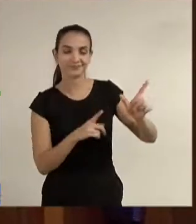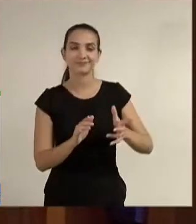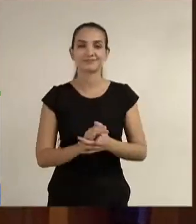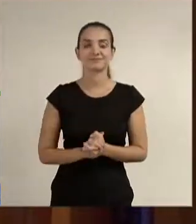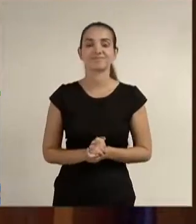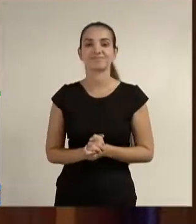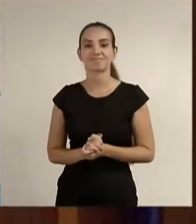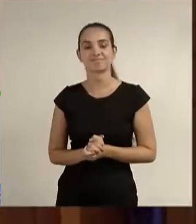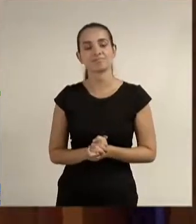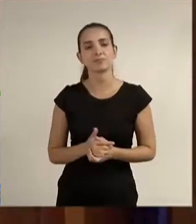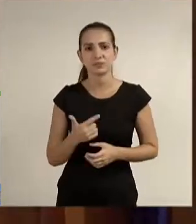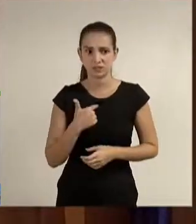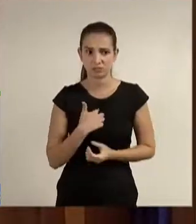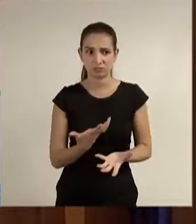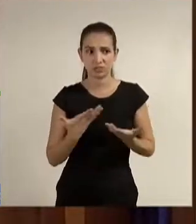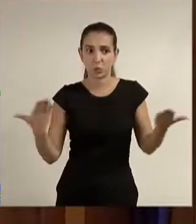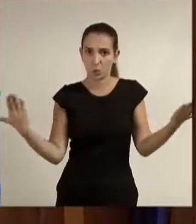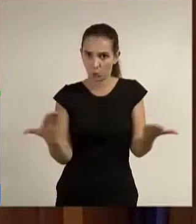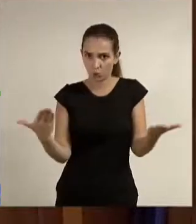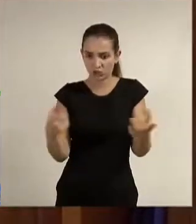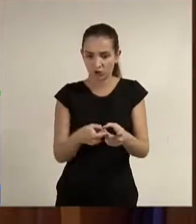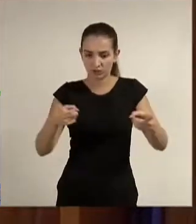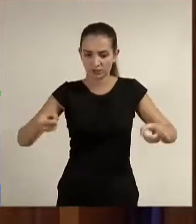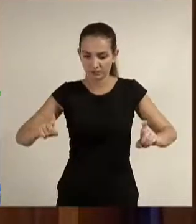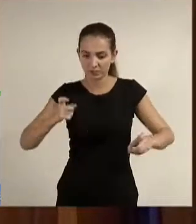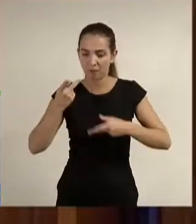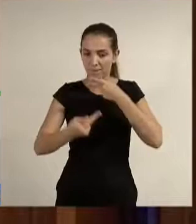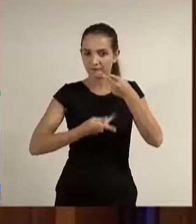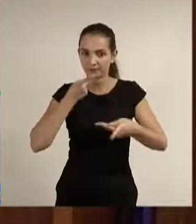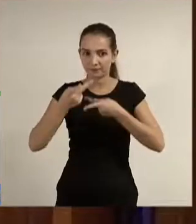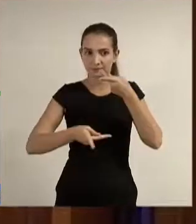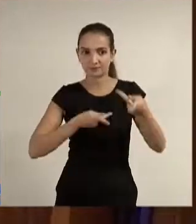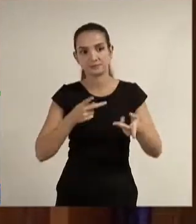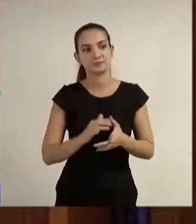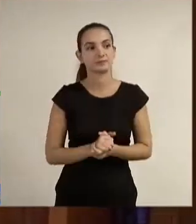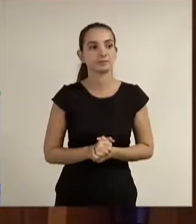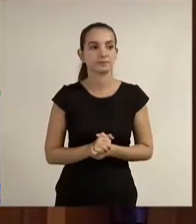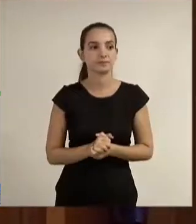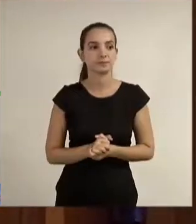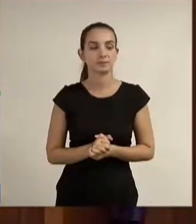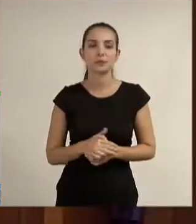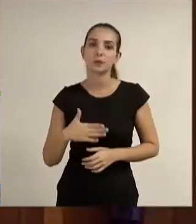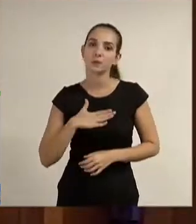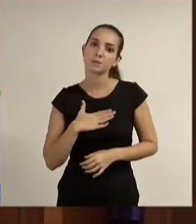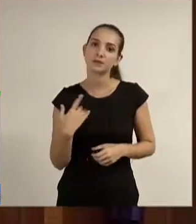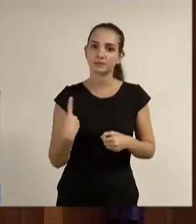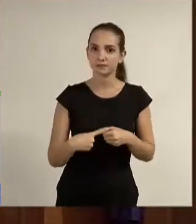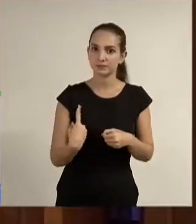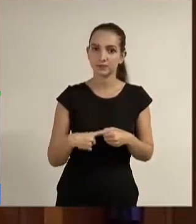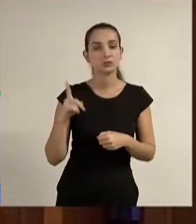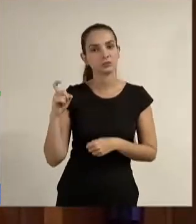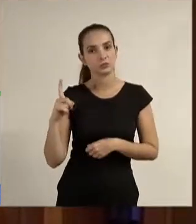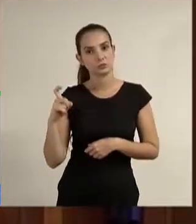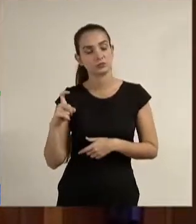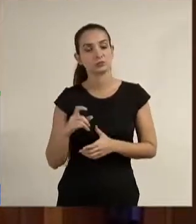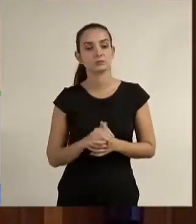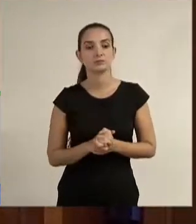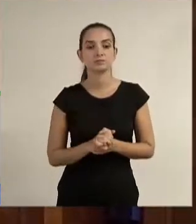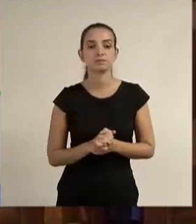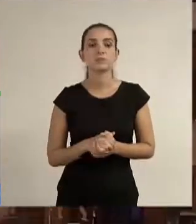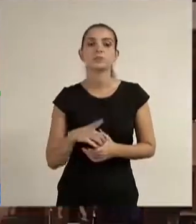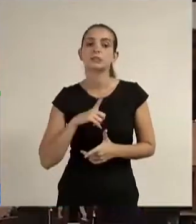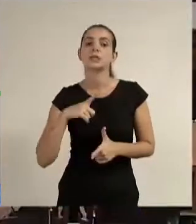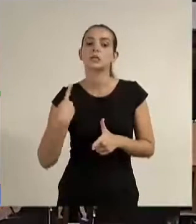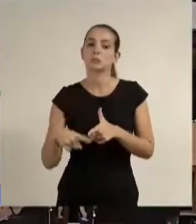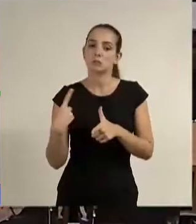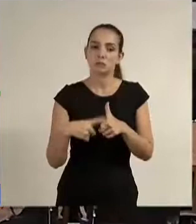gostaria de utilizar hoje o grande expediente para falar da minha cidade de Dourados, dos